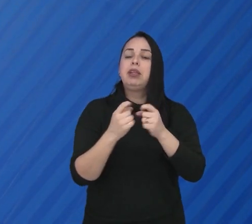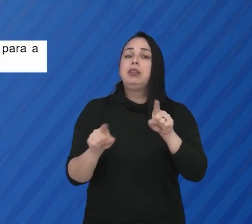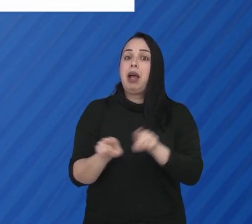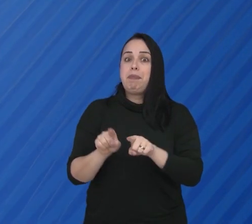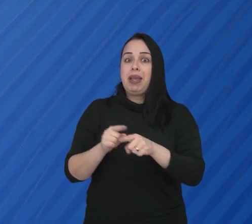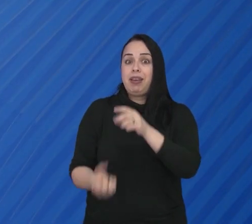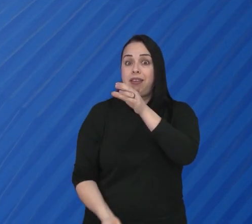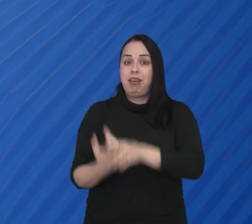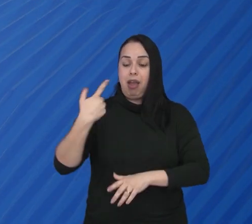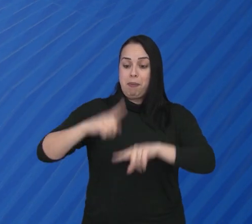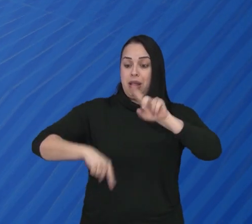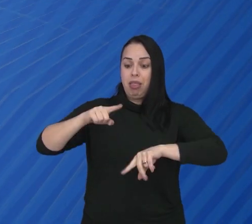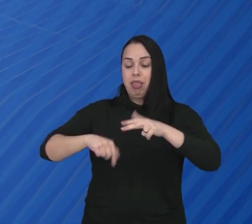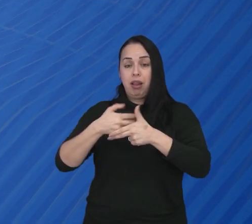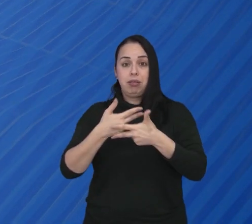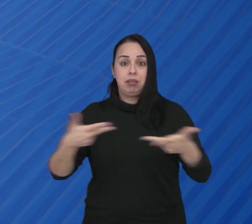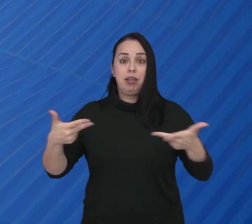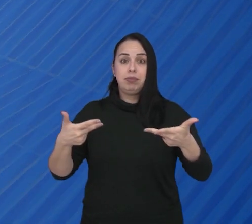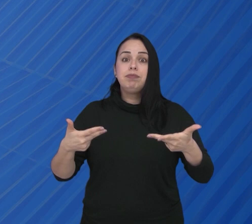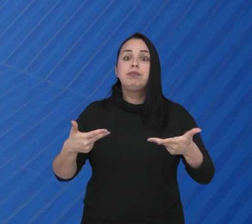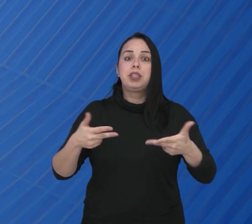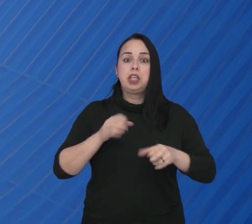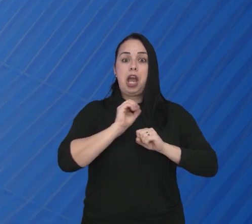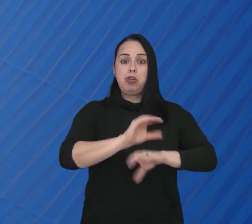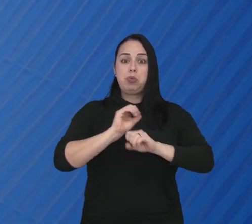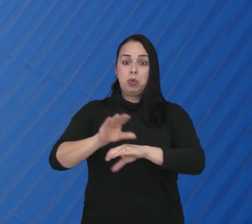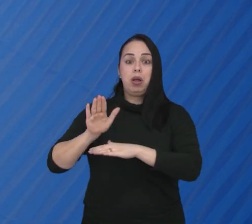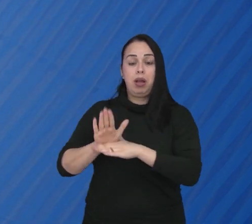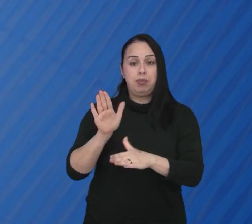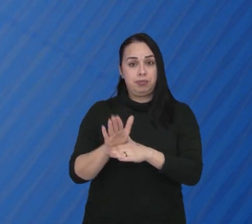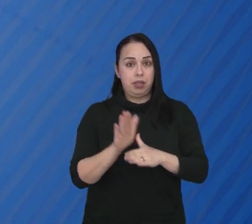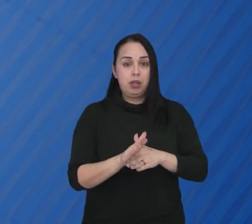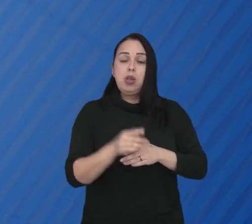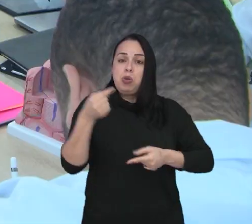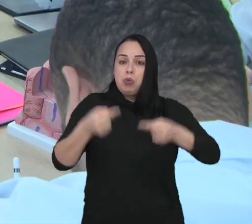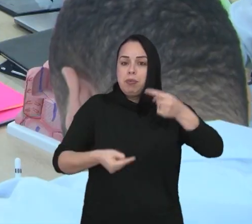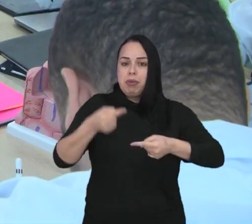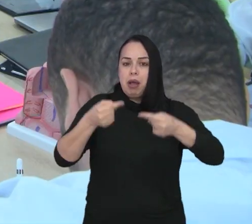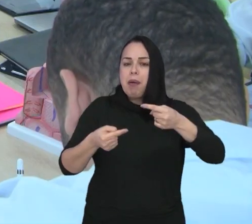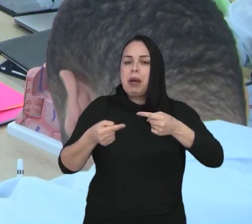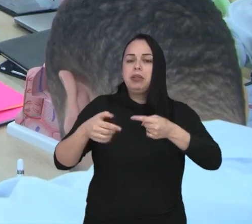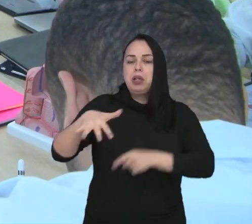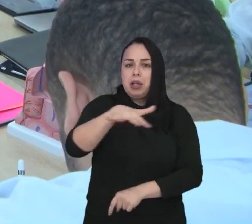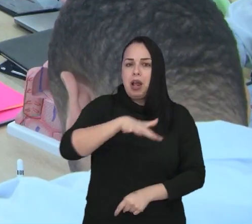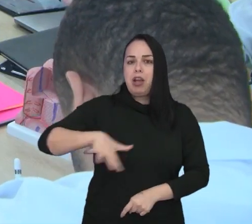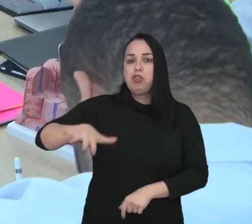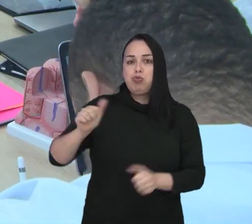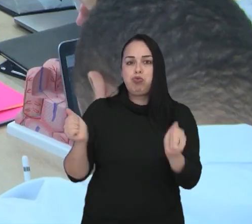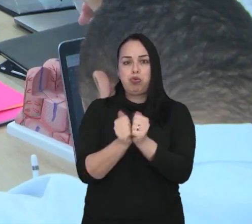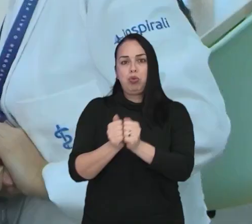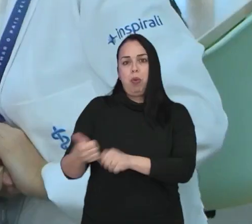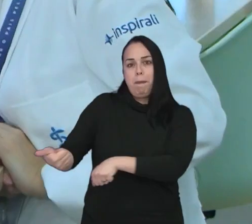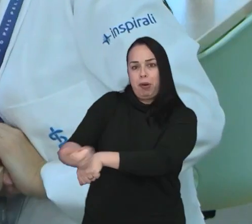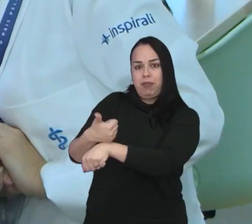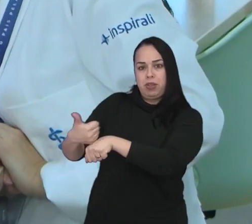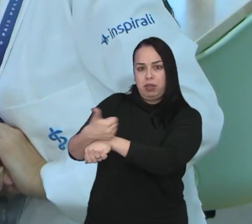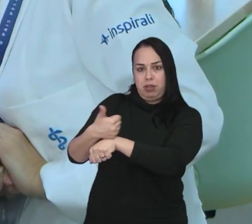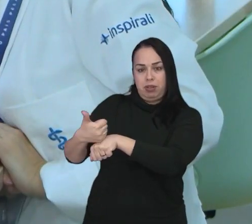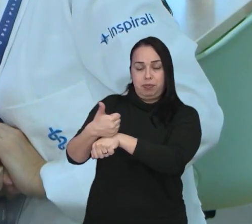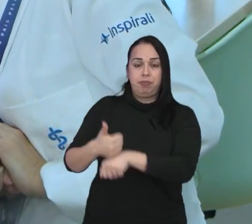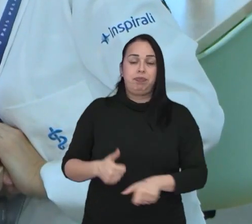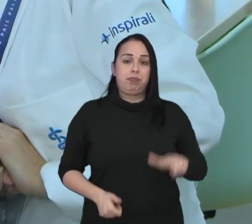palestras, além da elaboração de materiais educativos sobre o tema. O debate também será desenvolvido